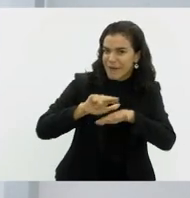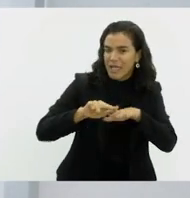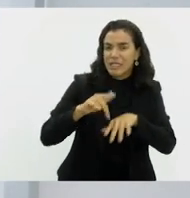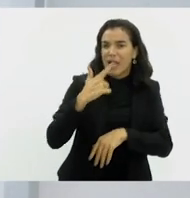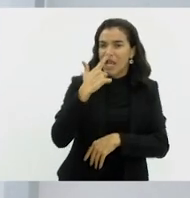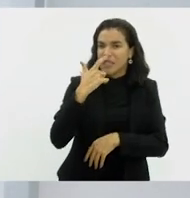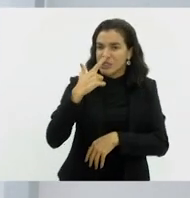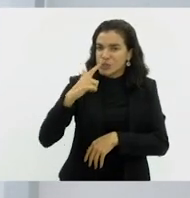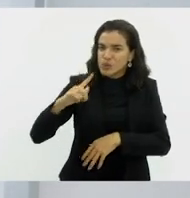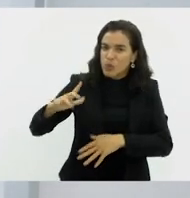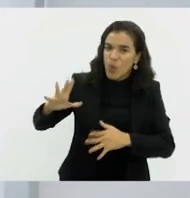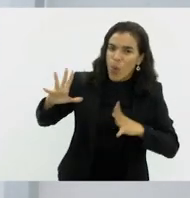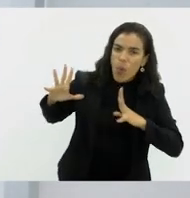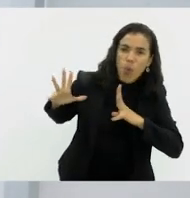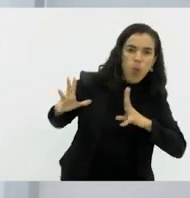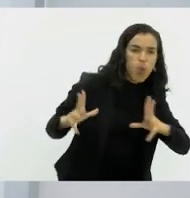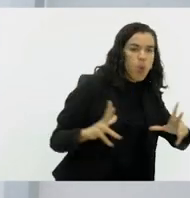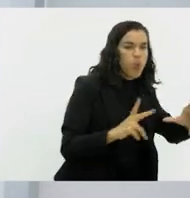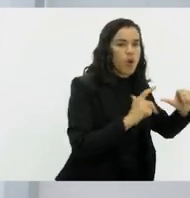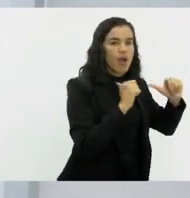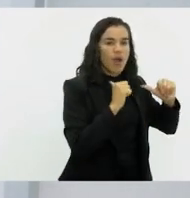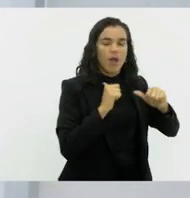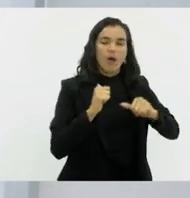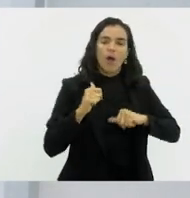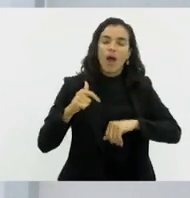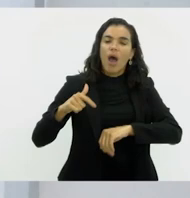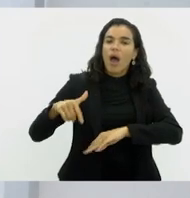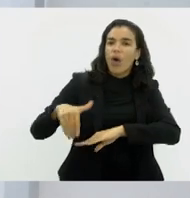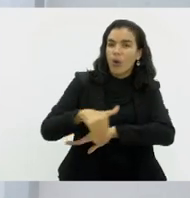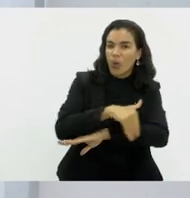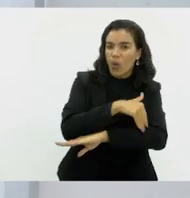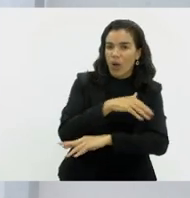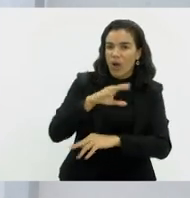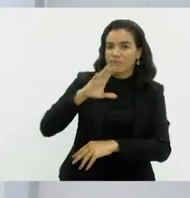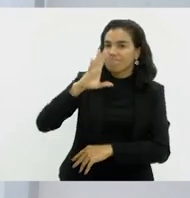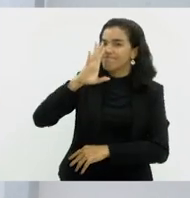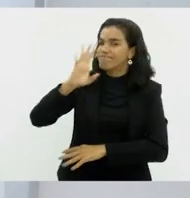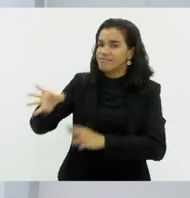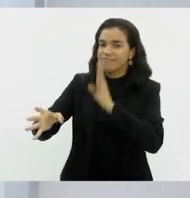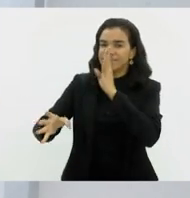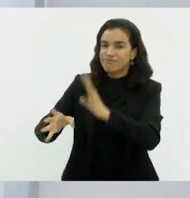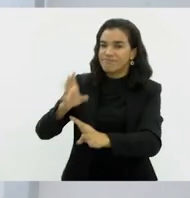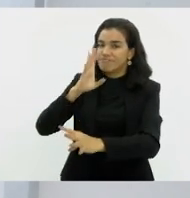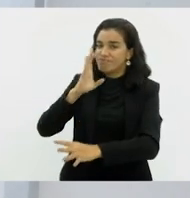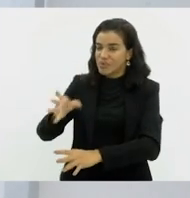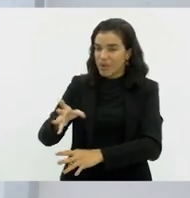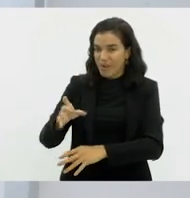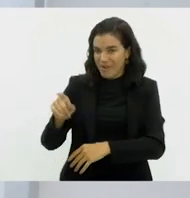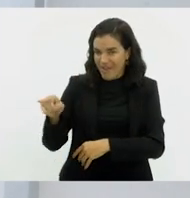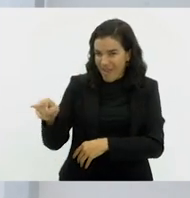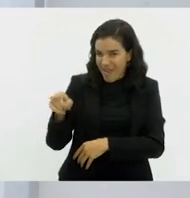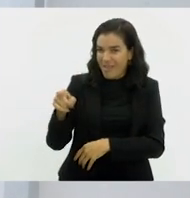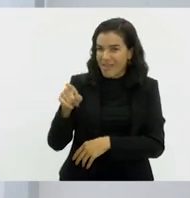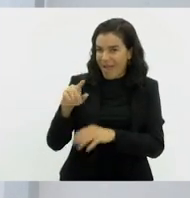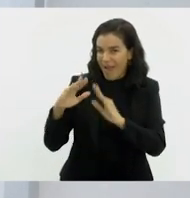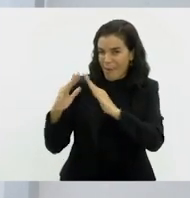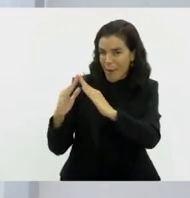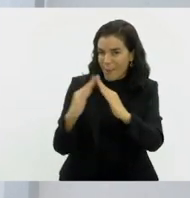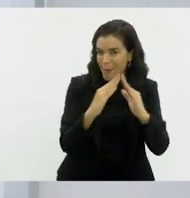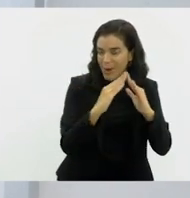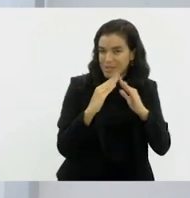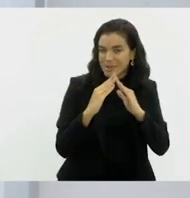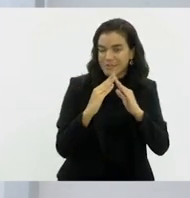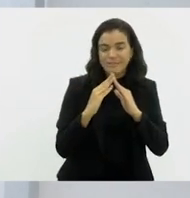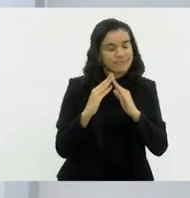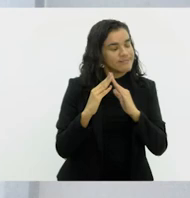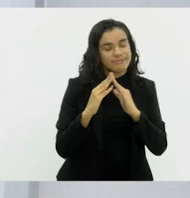das ruas. Né? Não é só botar a responsabilidade na população, que a população tem que tirar o pratinho de água lá. É verdade, é isso.